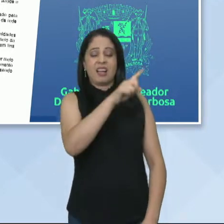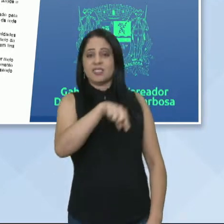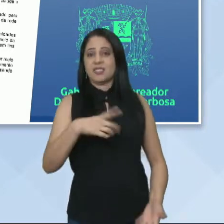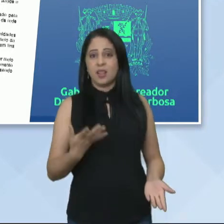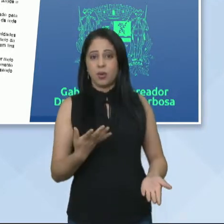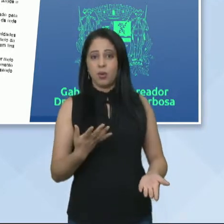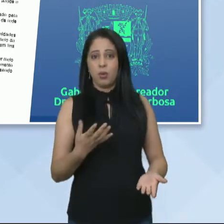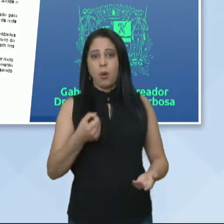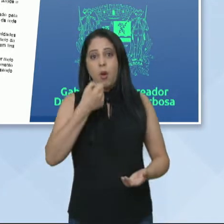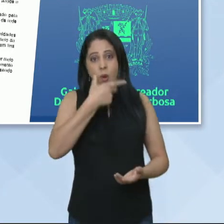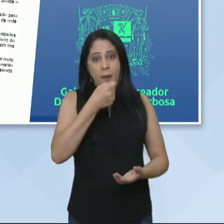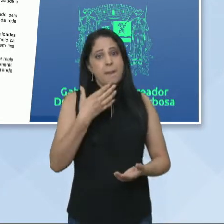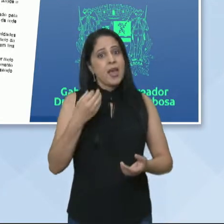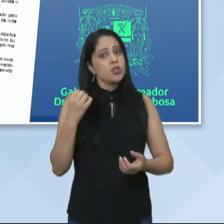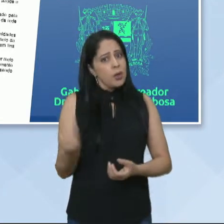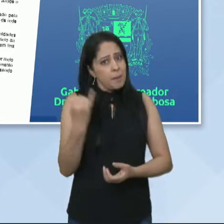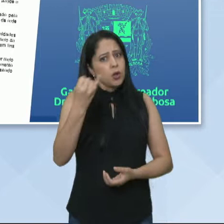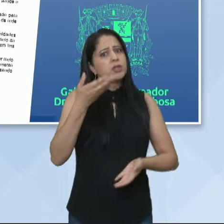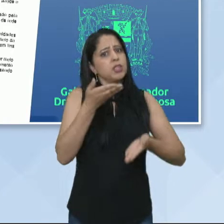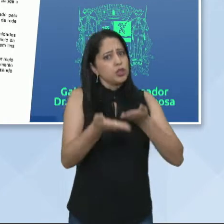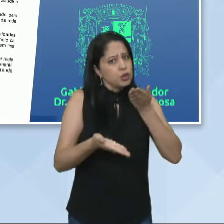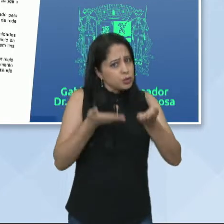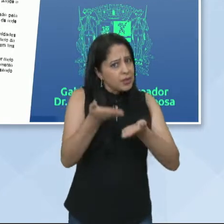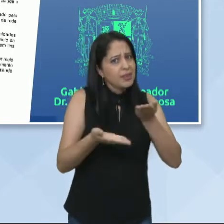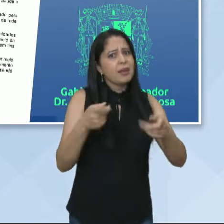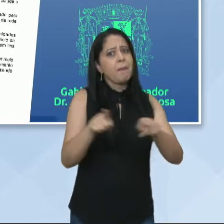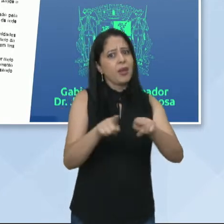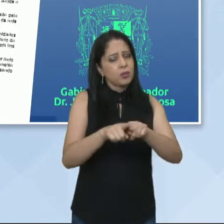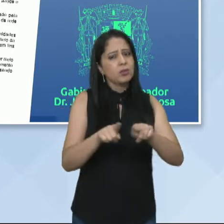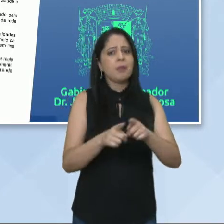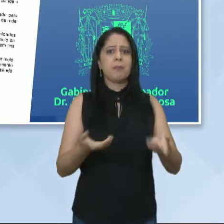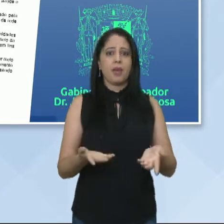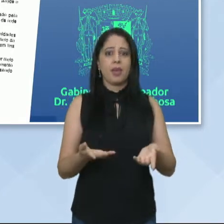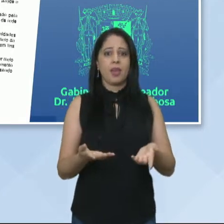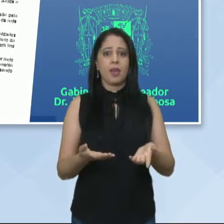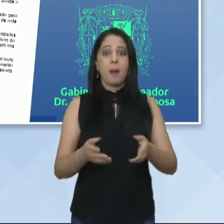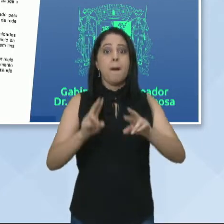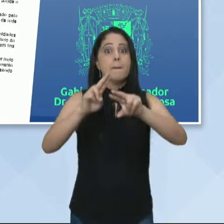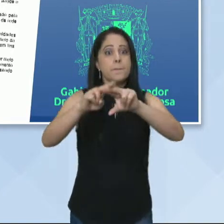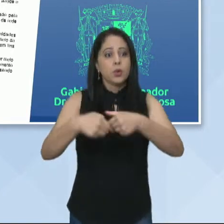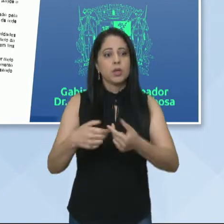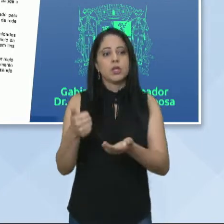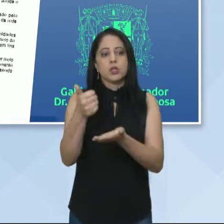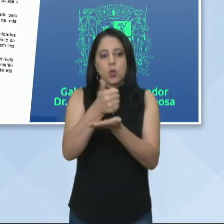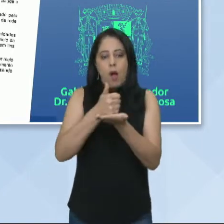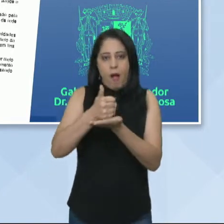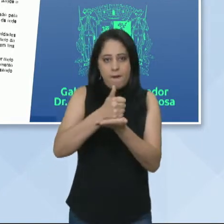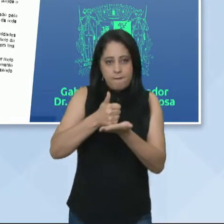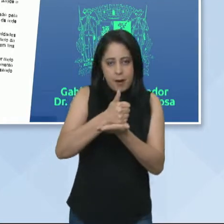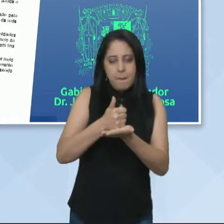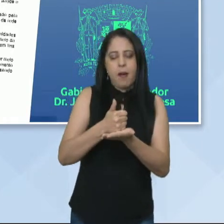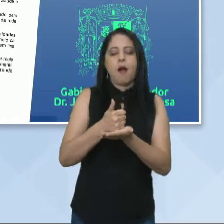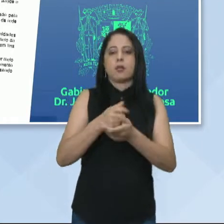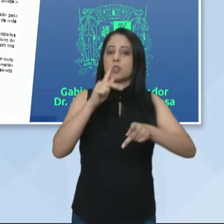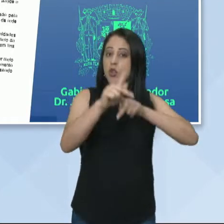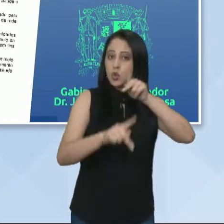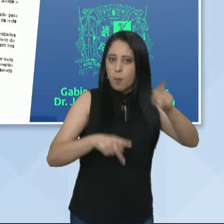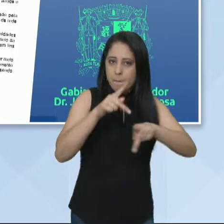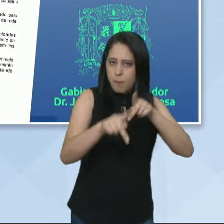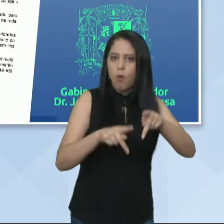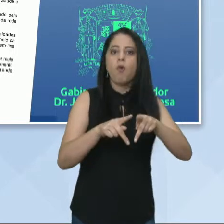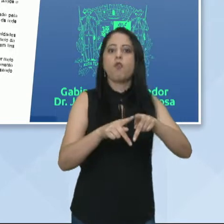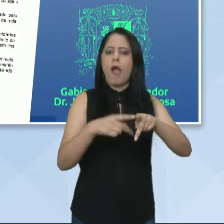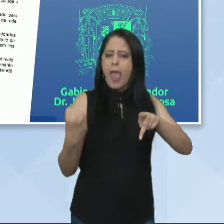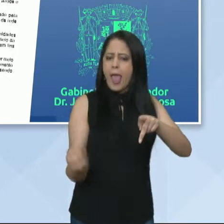insuficiência cardíaca. Então, a farmácia popular é muito importante para o tratamento da insuficiência cardíaca e